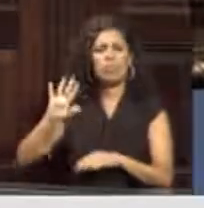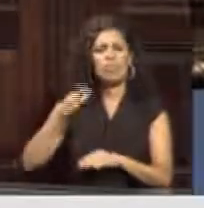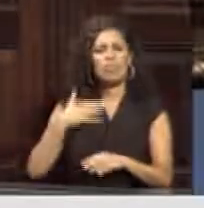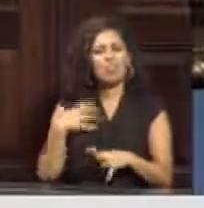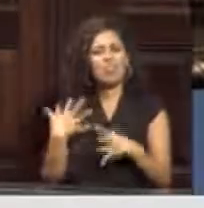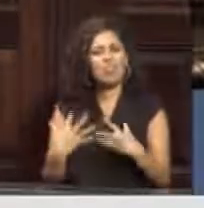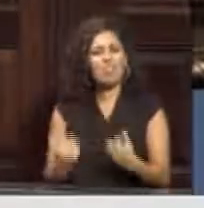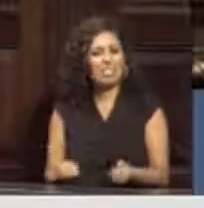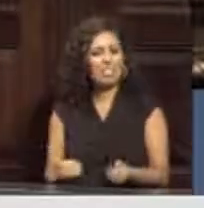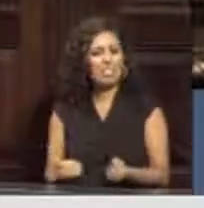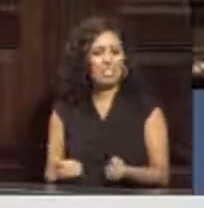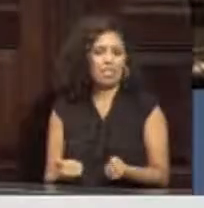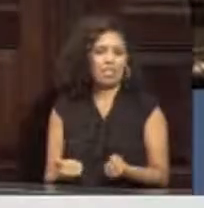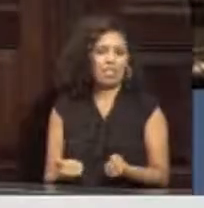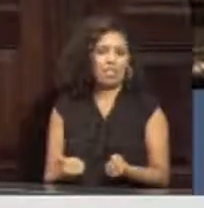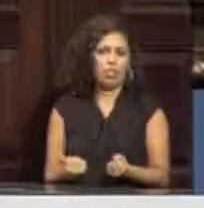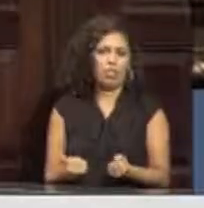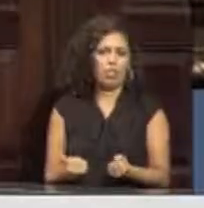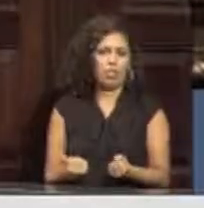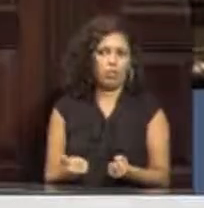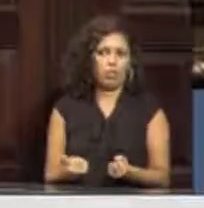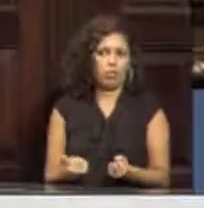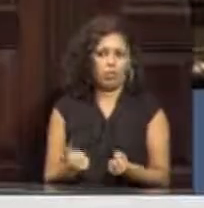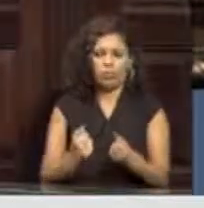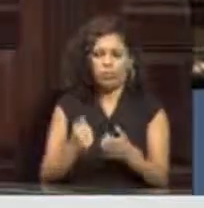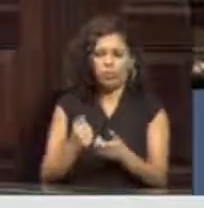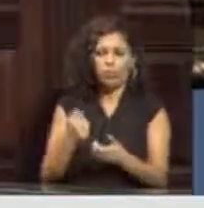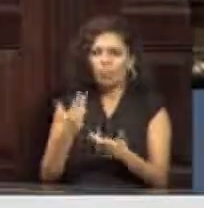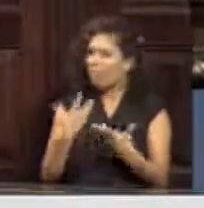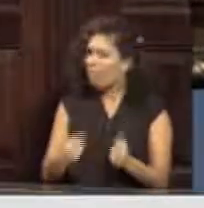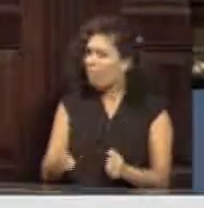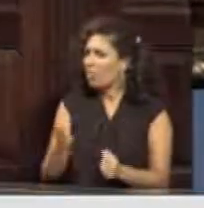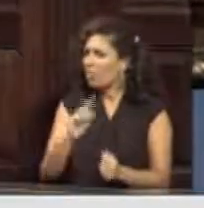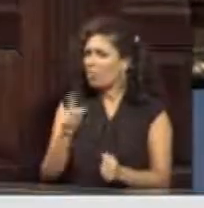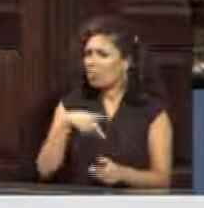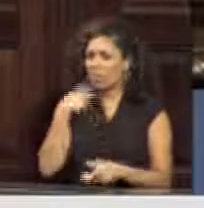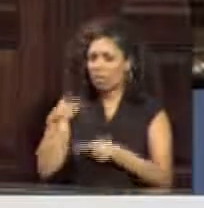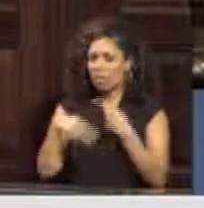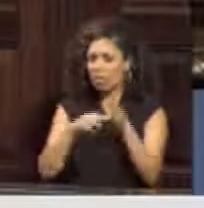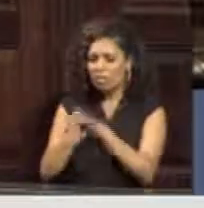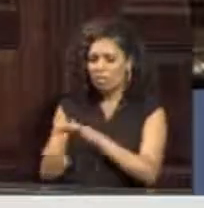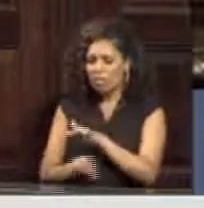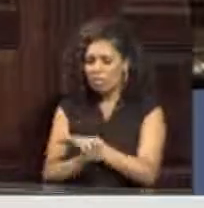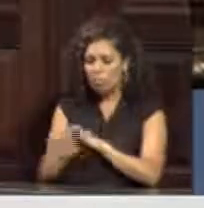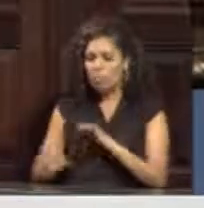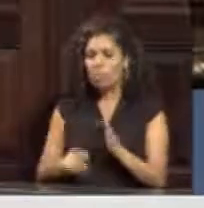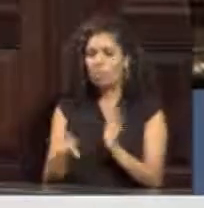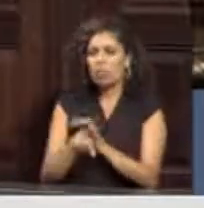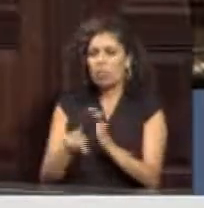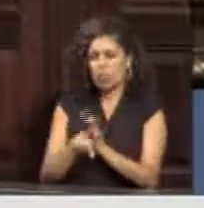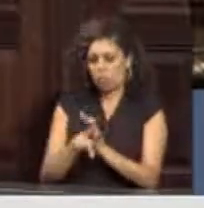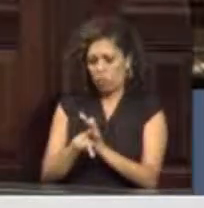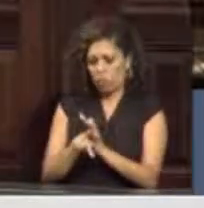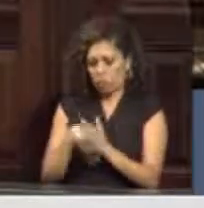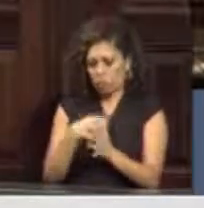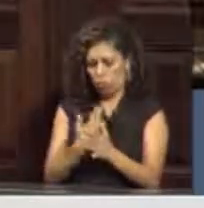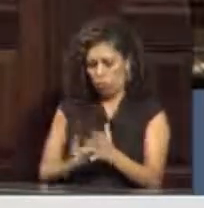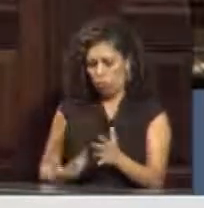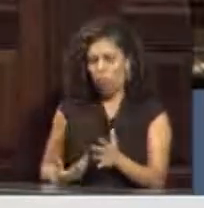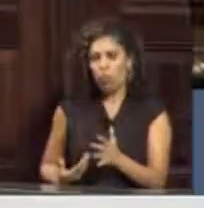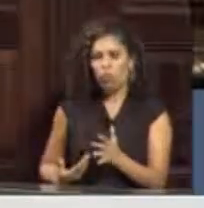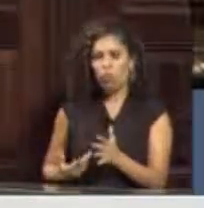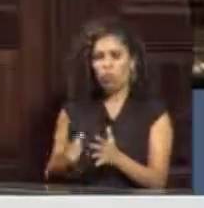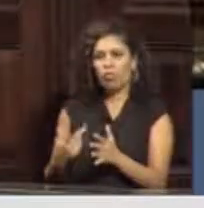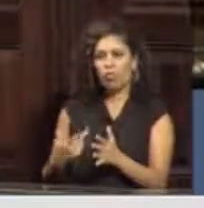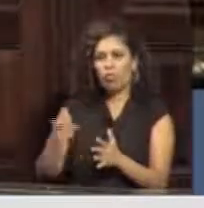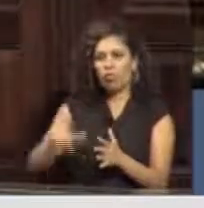que o que é do Estado, a Eletrobras, é uma porcaria. Então, se é uma porcaria, vamos vendê-la para a estatal chinesa ou estatal